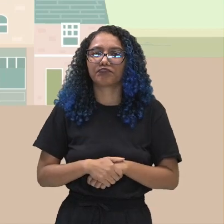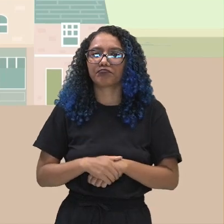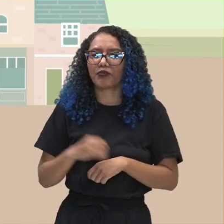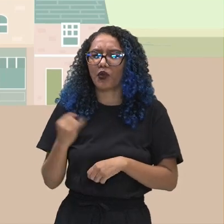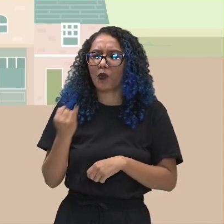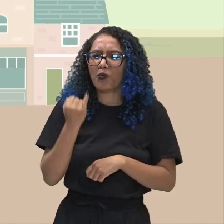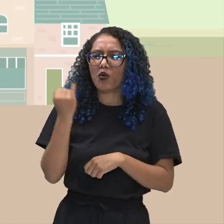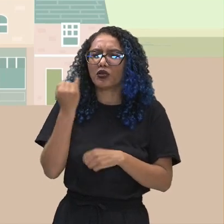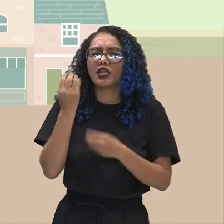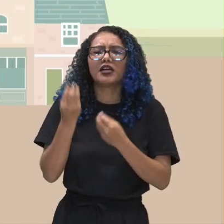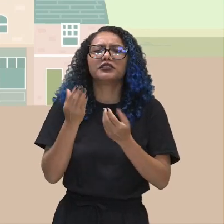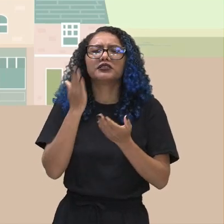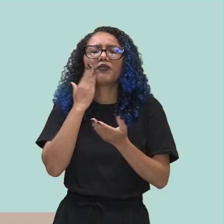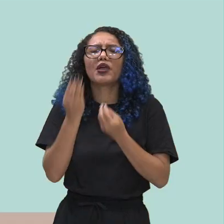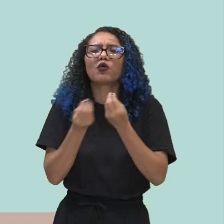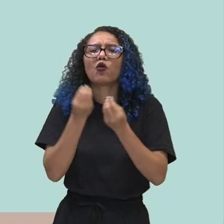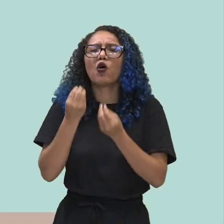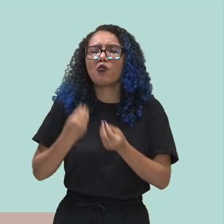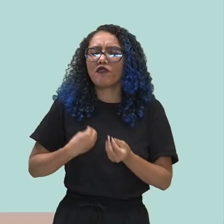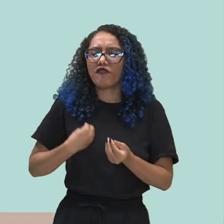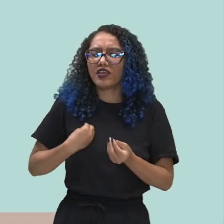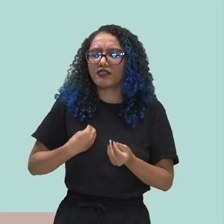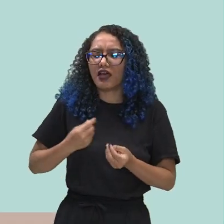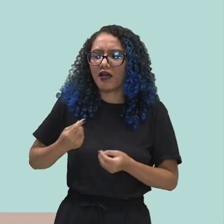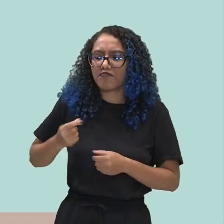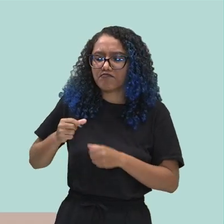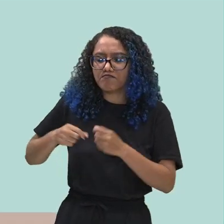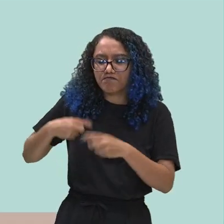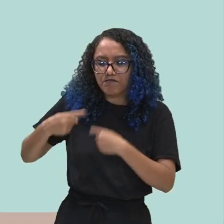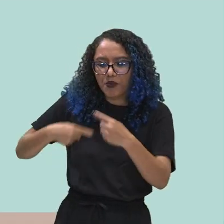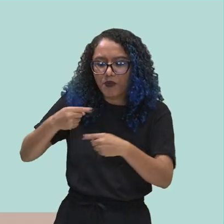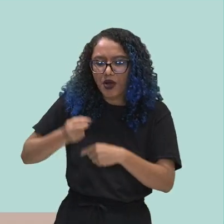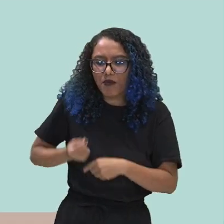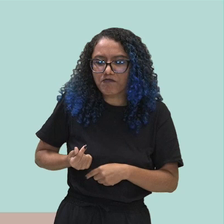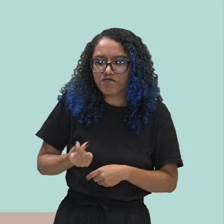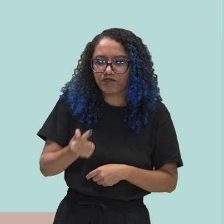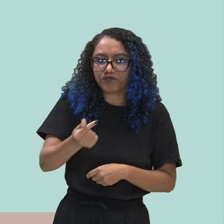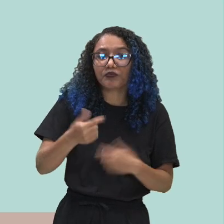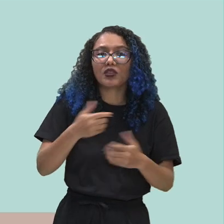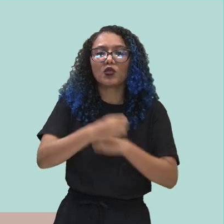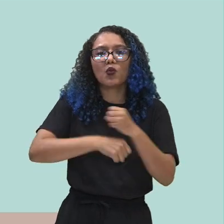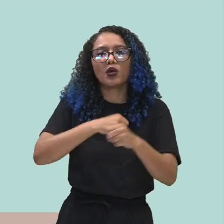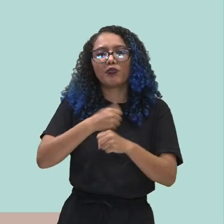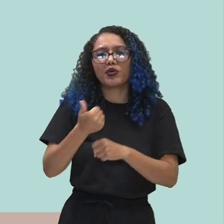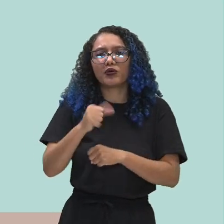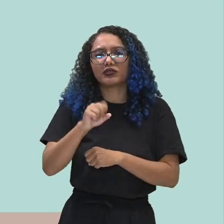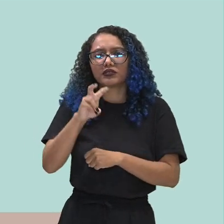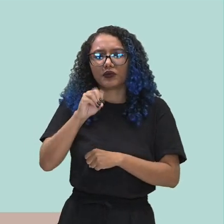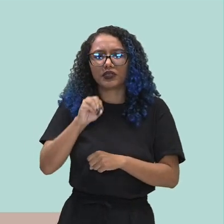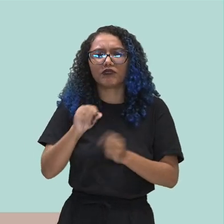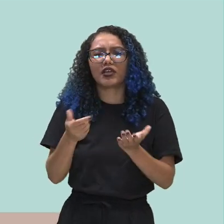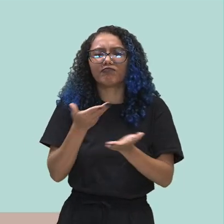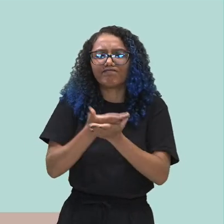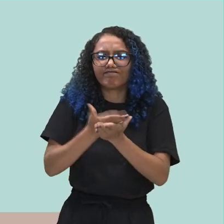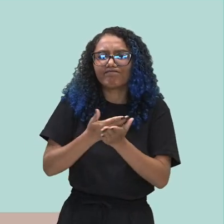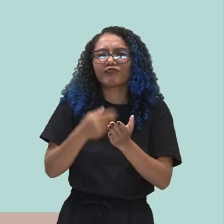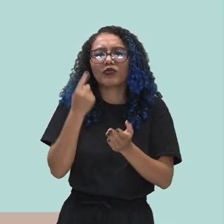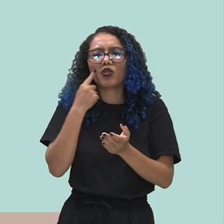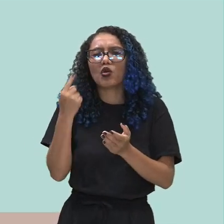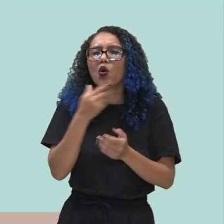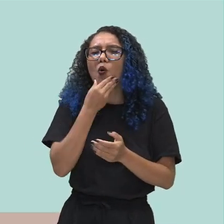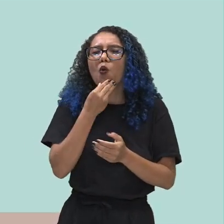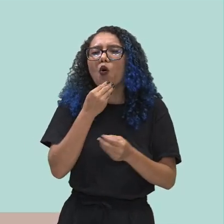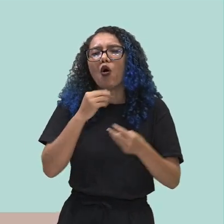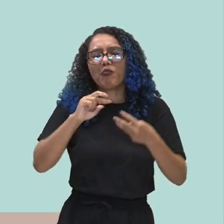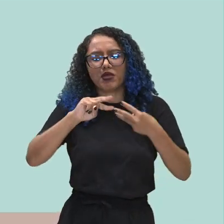se perpetua e evolui. Em 1850, os estudos pioneiros de Mendel abriram